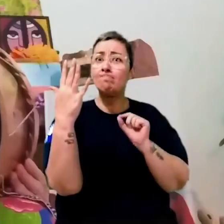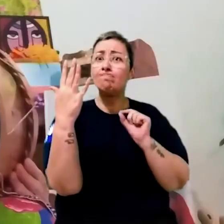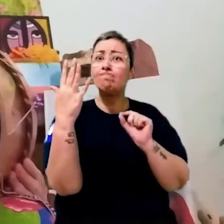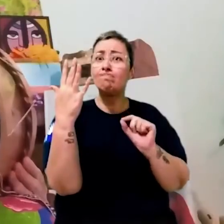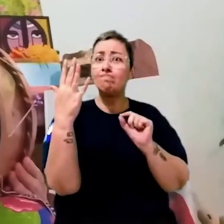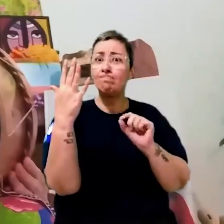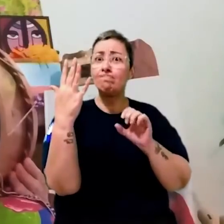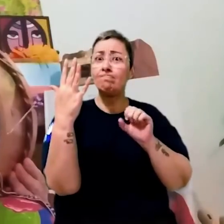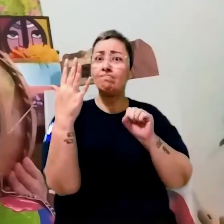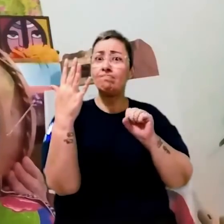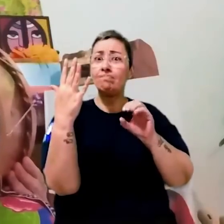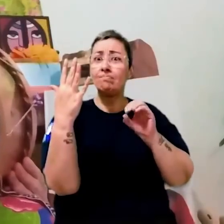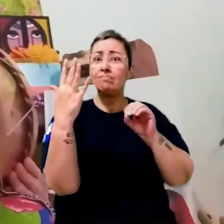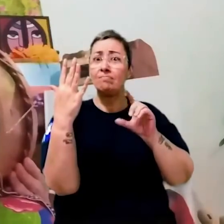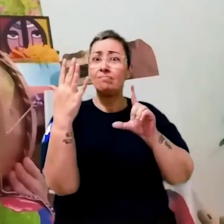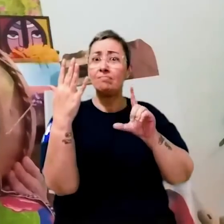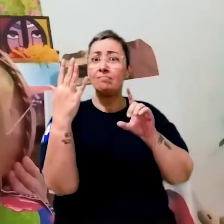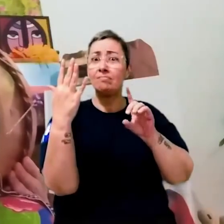que se chama